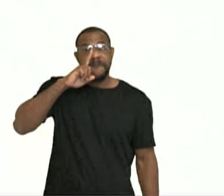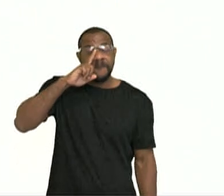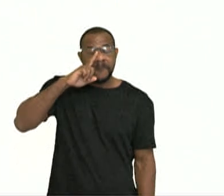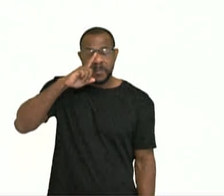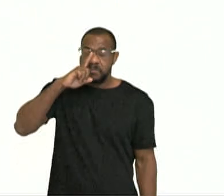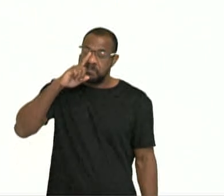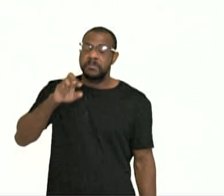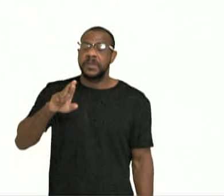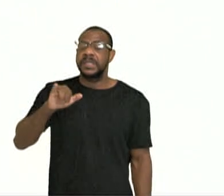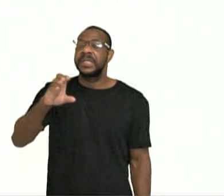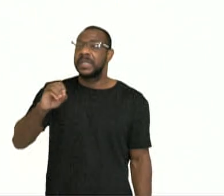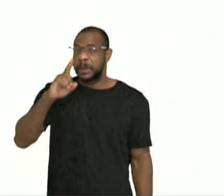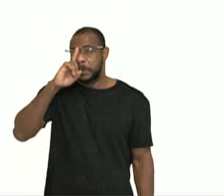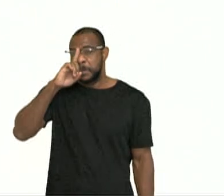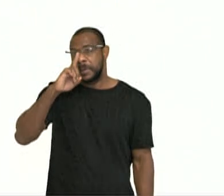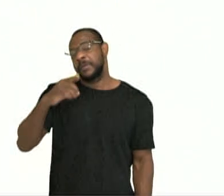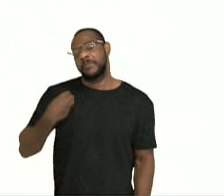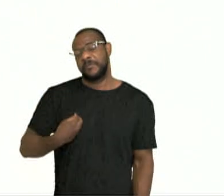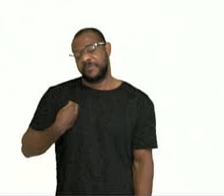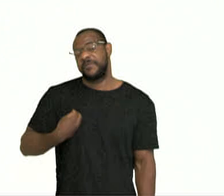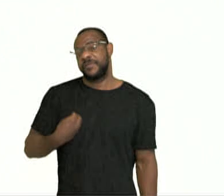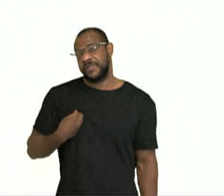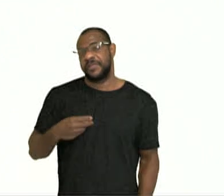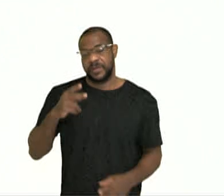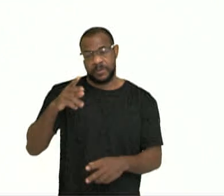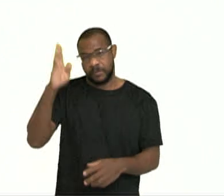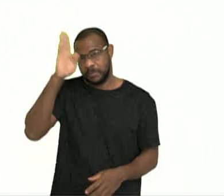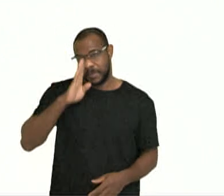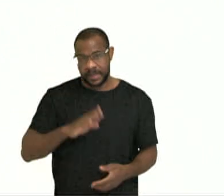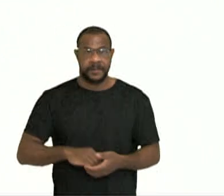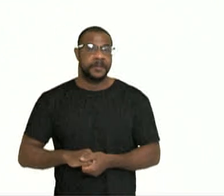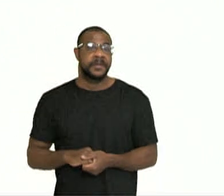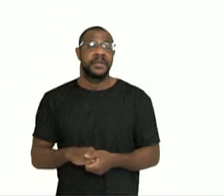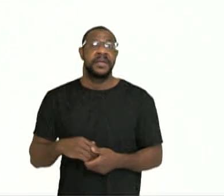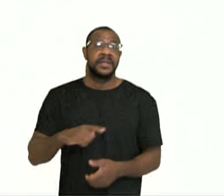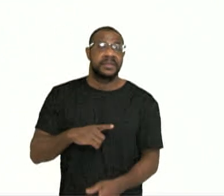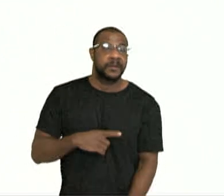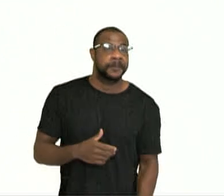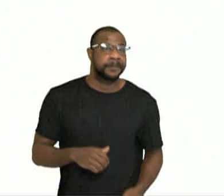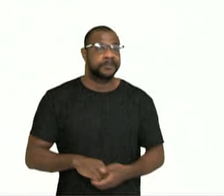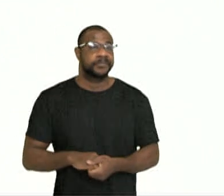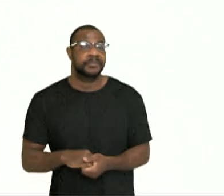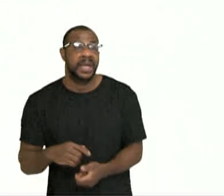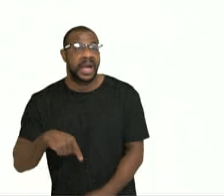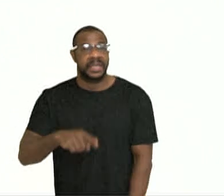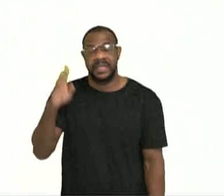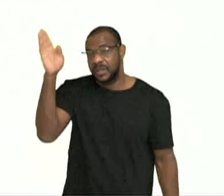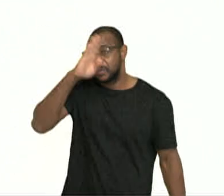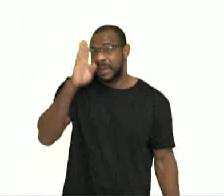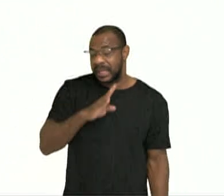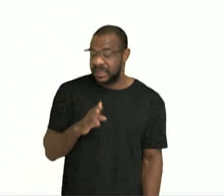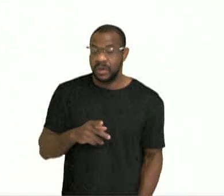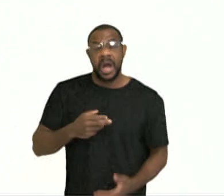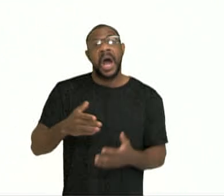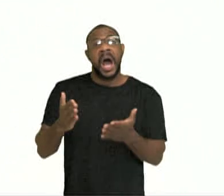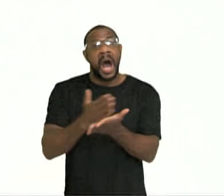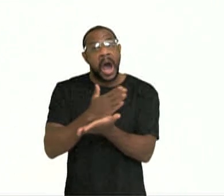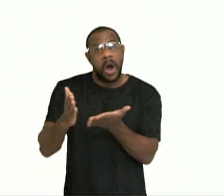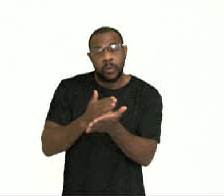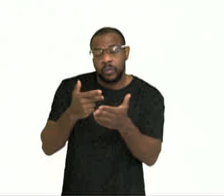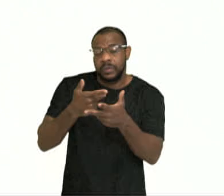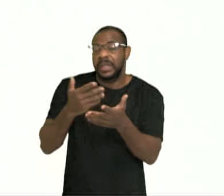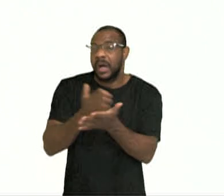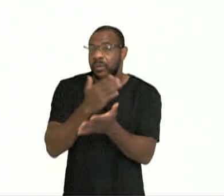país atualmente. Há outros 10 animais que existiam no Brasil e que já desapareceram completamente